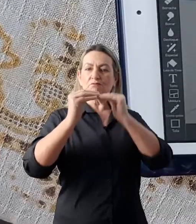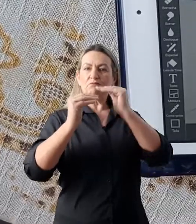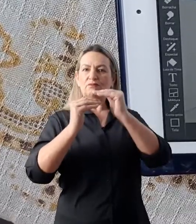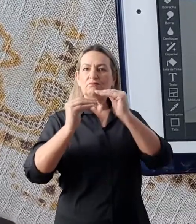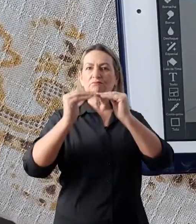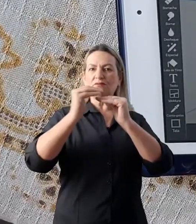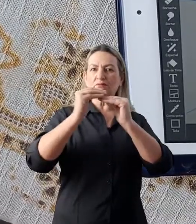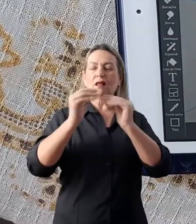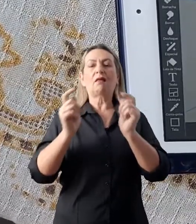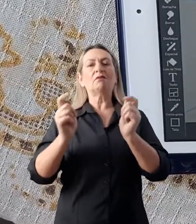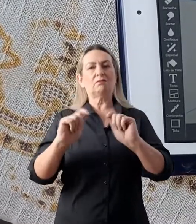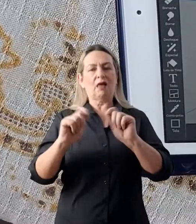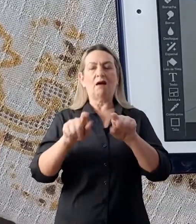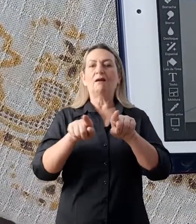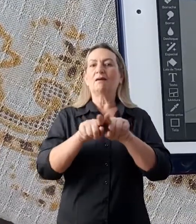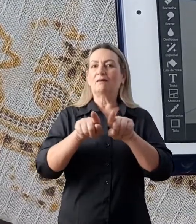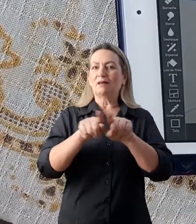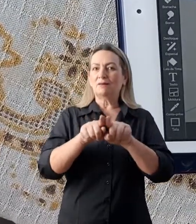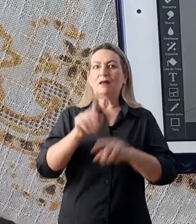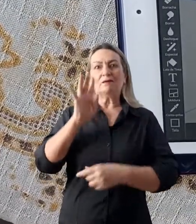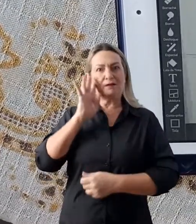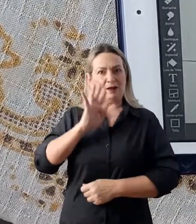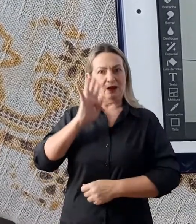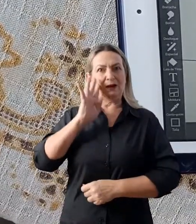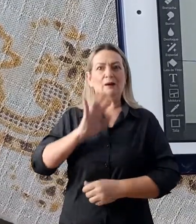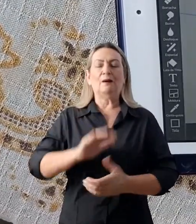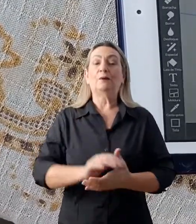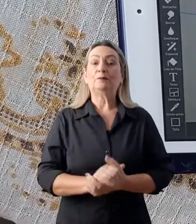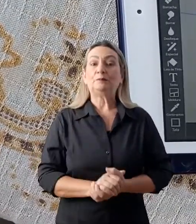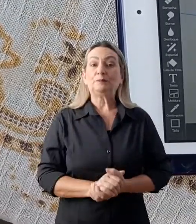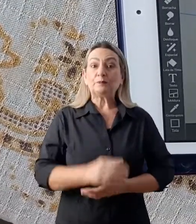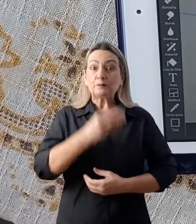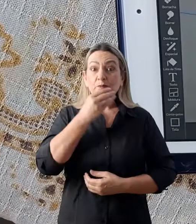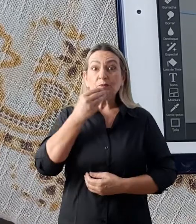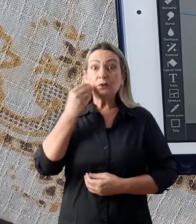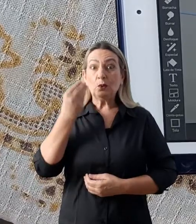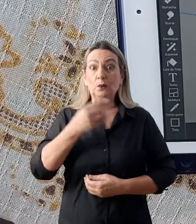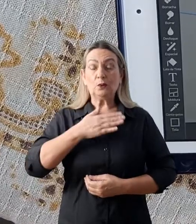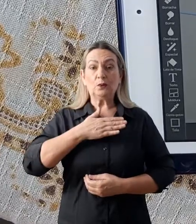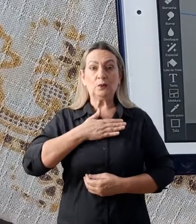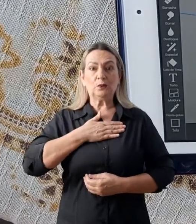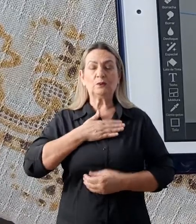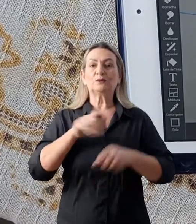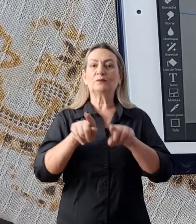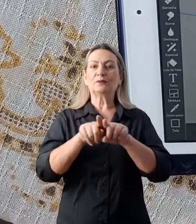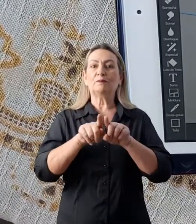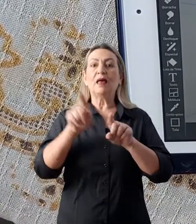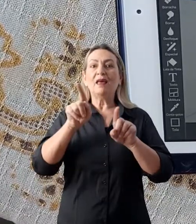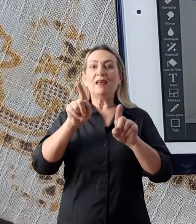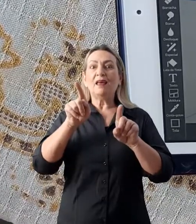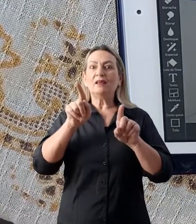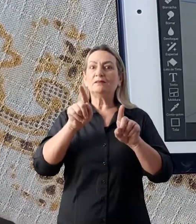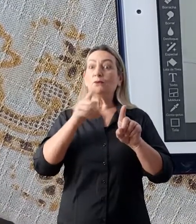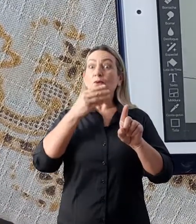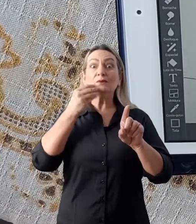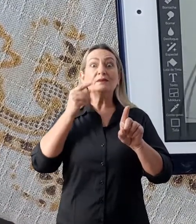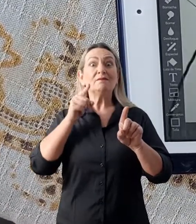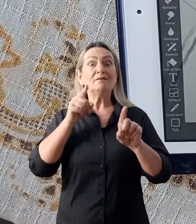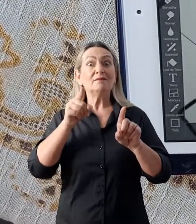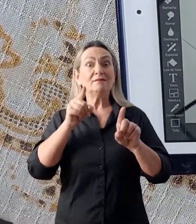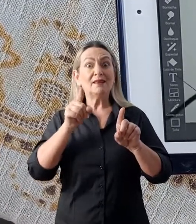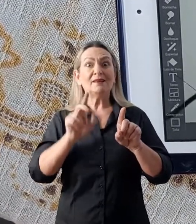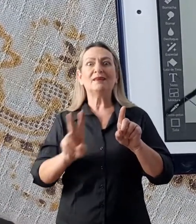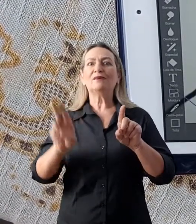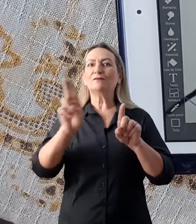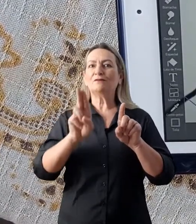dá um efeito de sobreposição muito interessante. Eu acho até que eu vou utilizado esse formato aqui, acho que eu